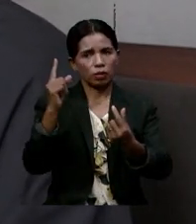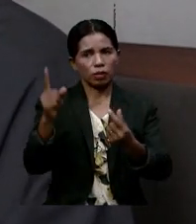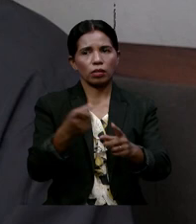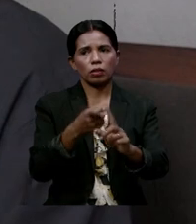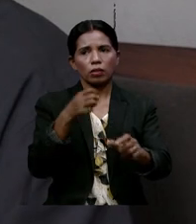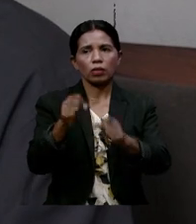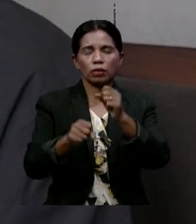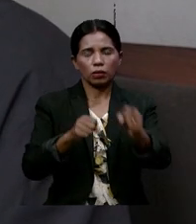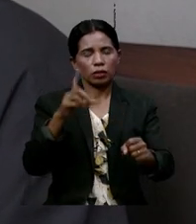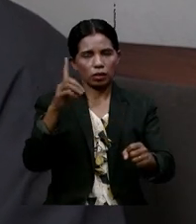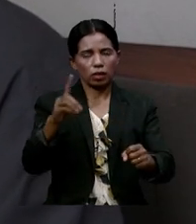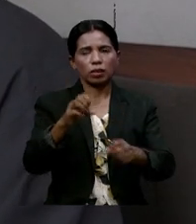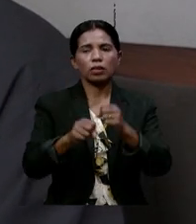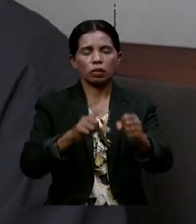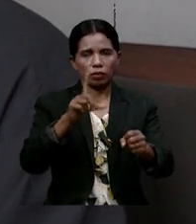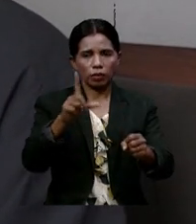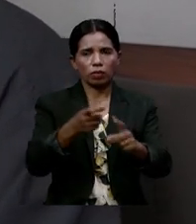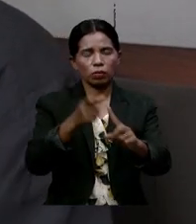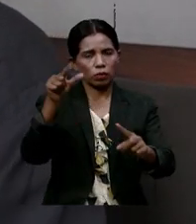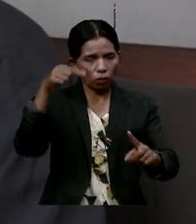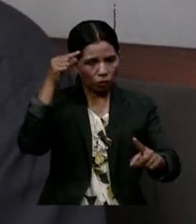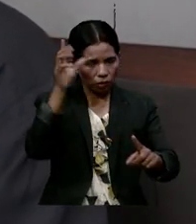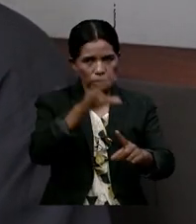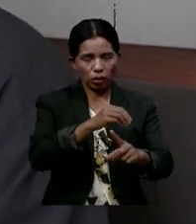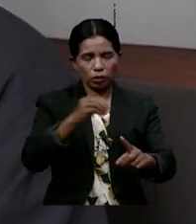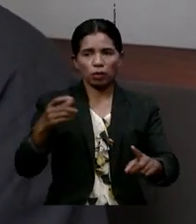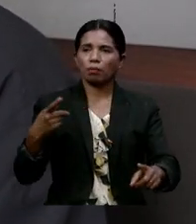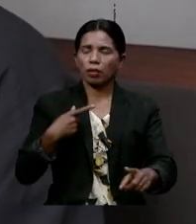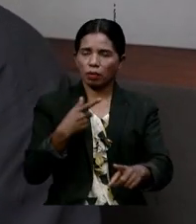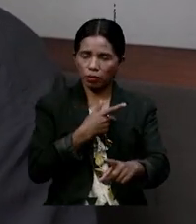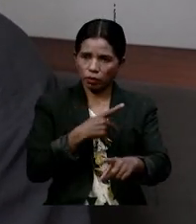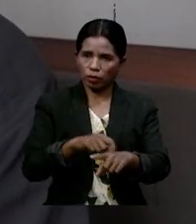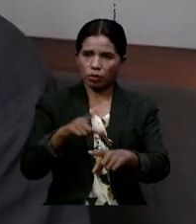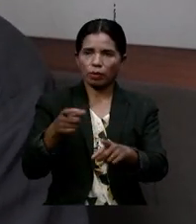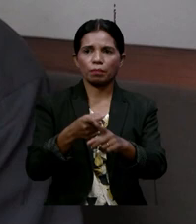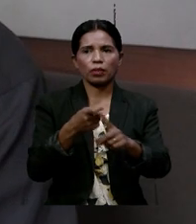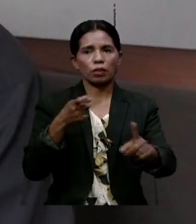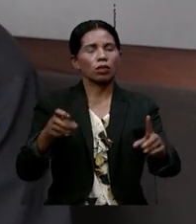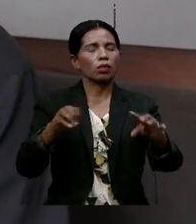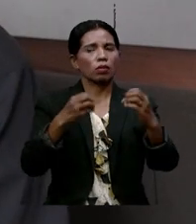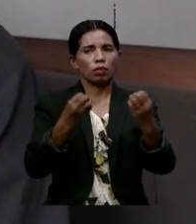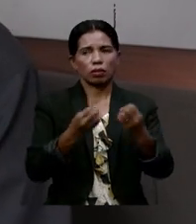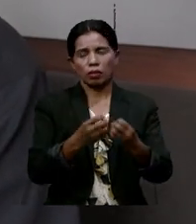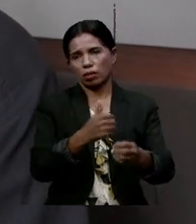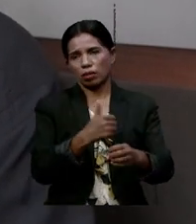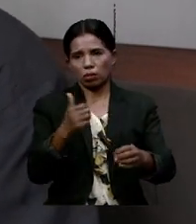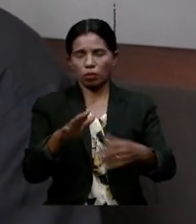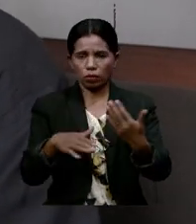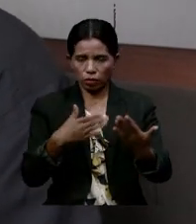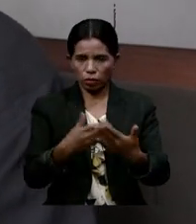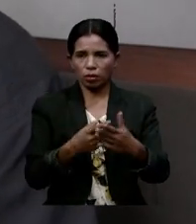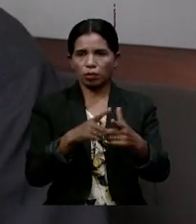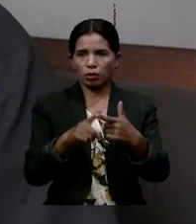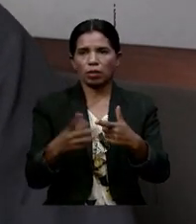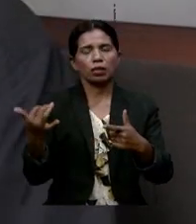de sociedade civil, ou se governo, ou se parlamento, ou se órgão soberano sira, né? Depois